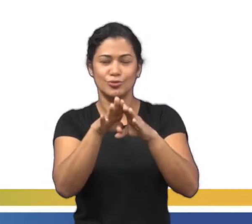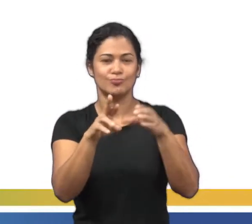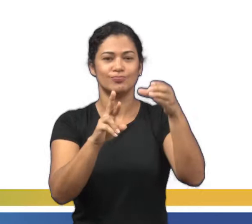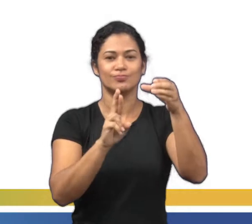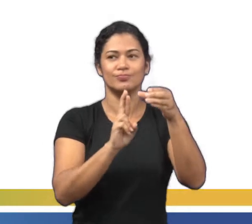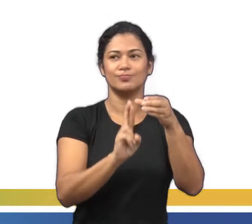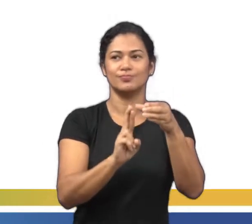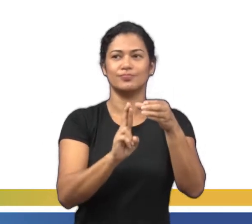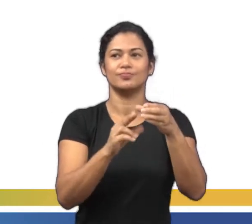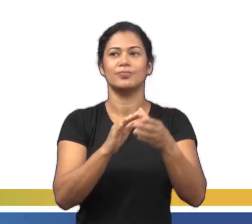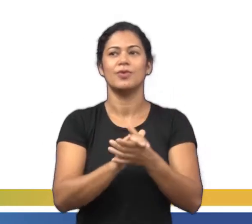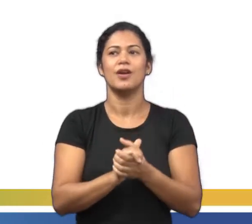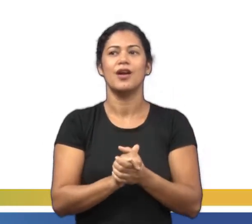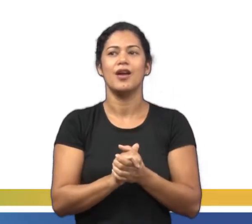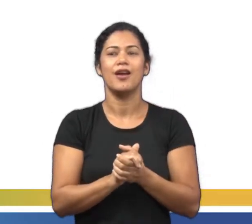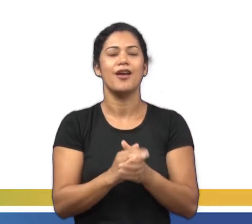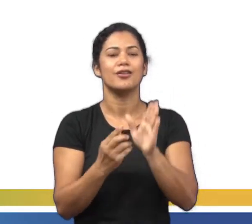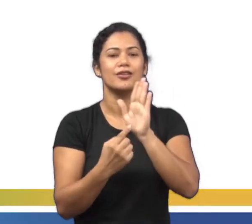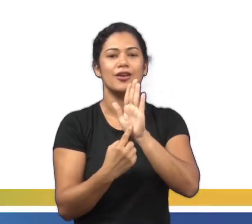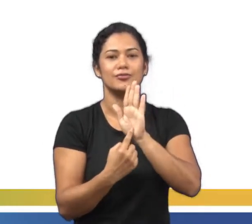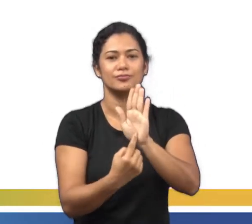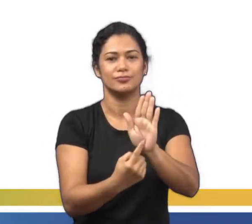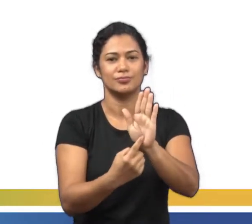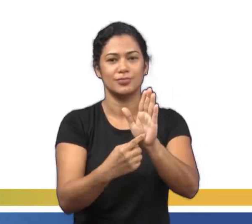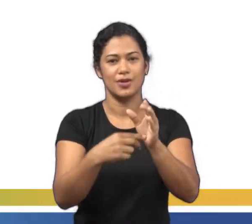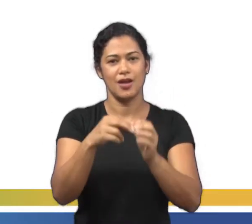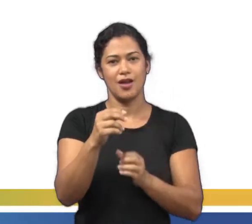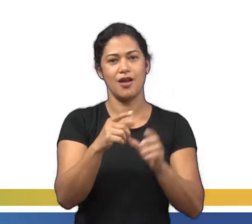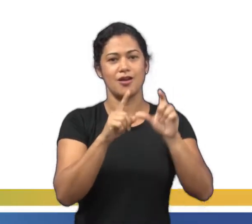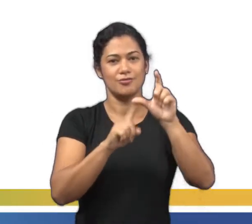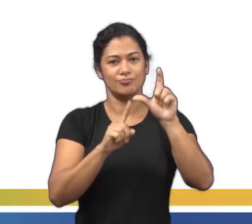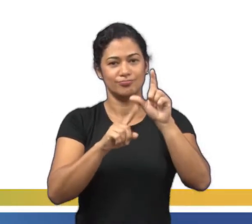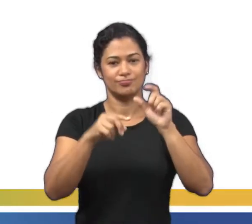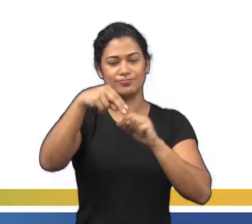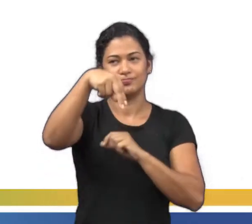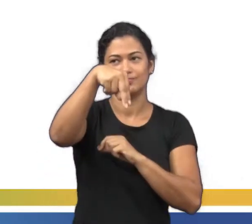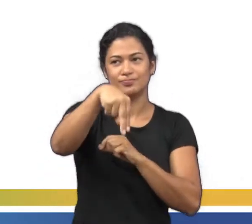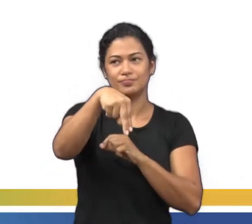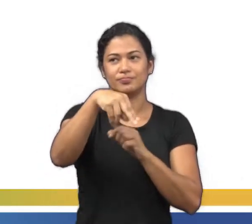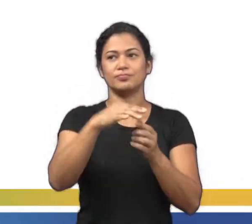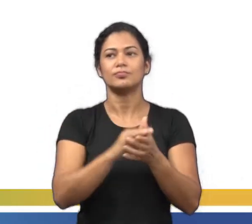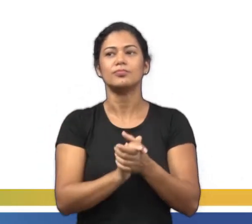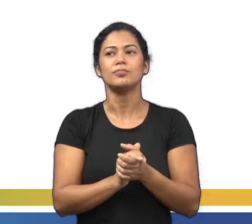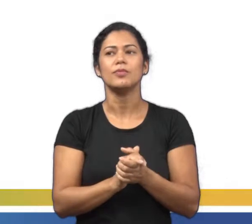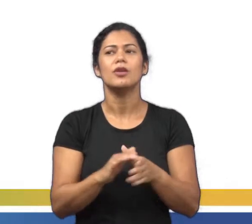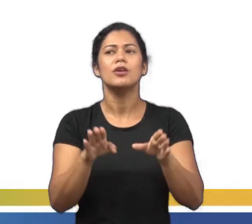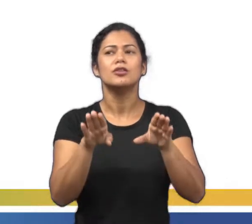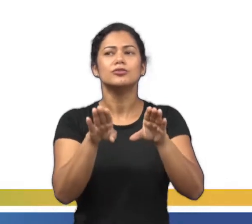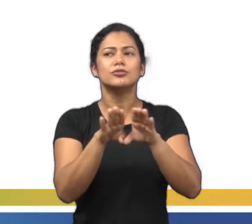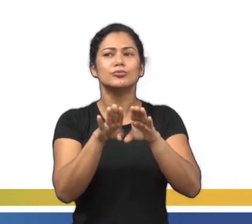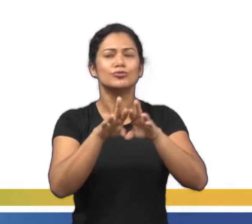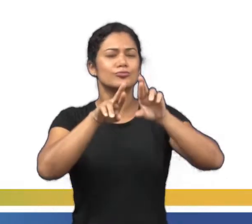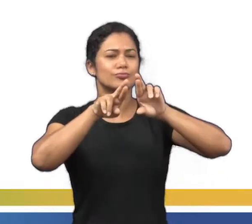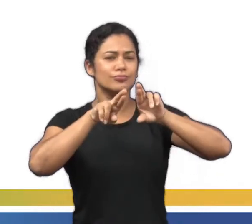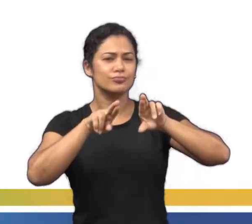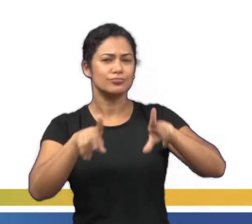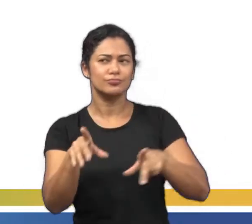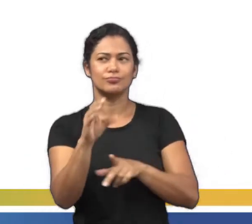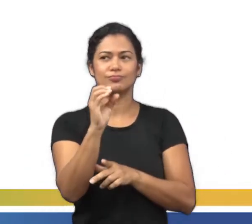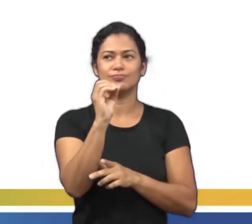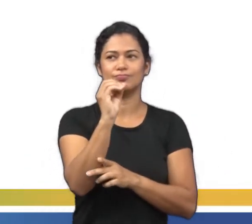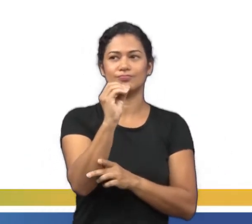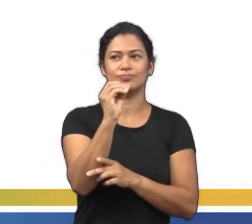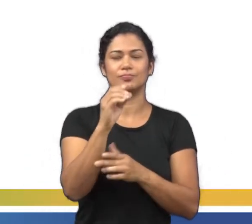a potência A elevado a N é uma multiplicação de A por si mesmo N vezes. Olha aqui,